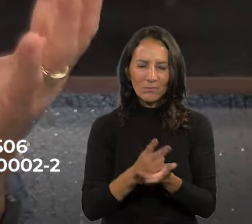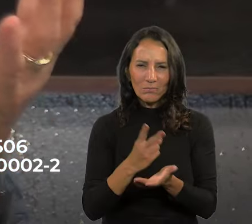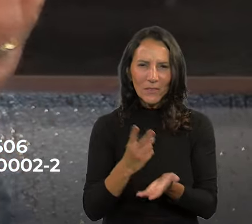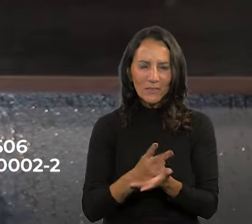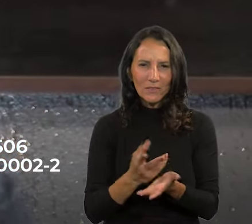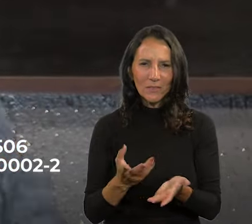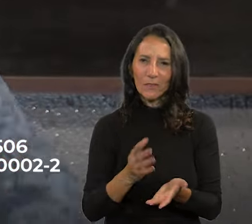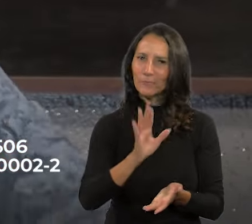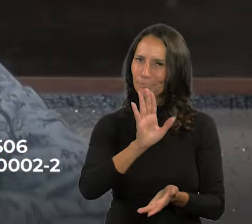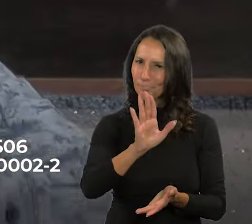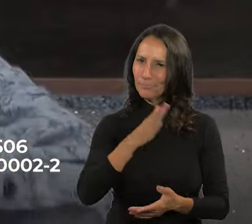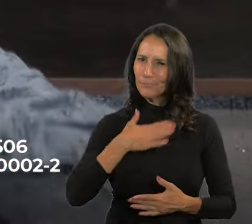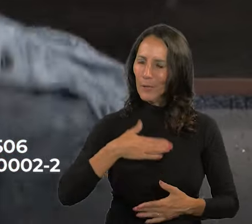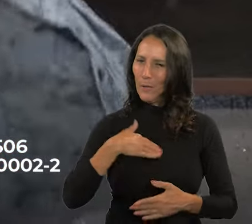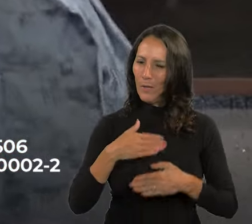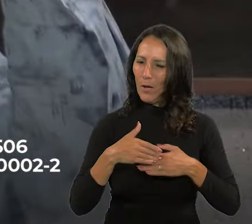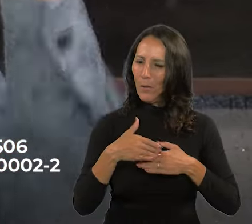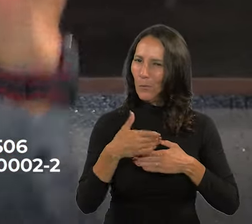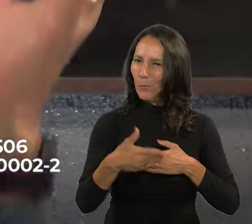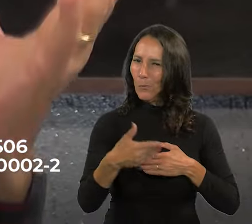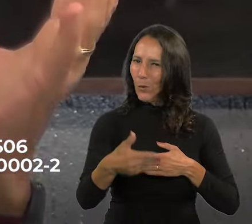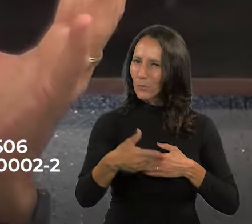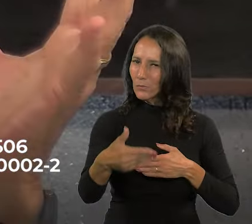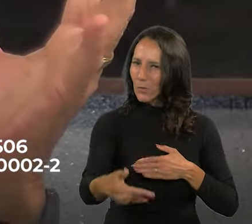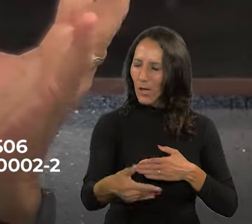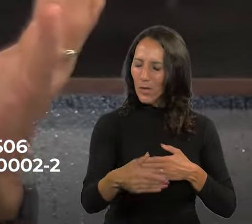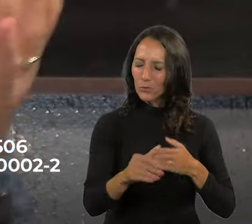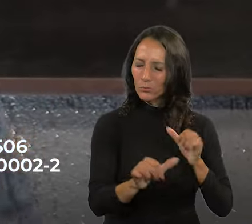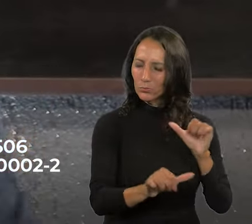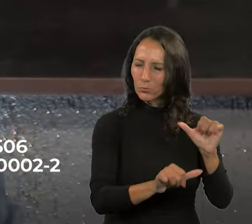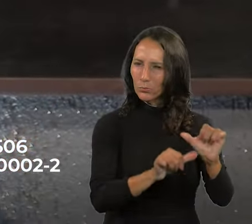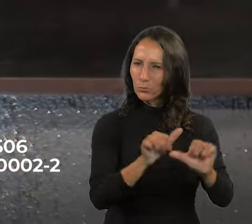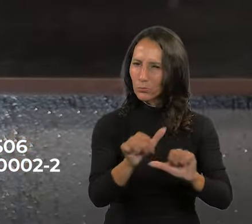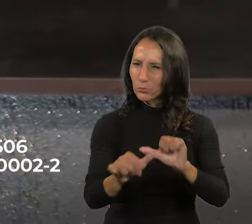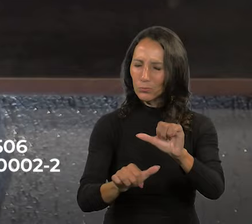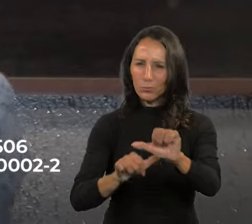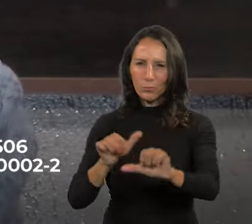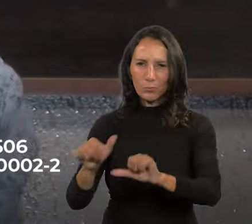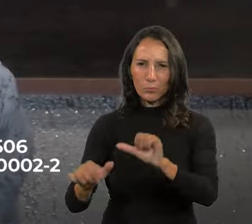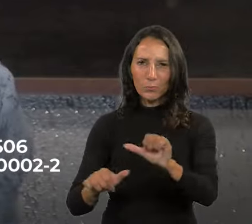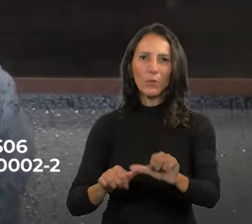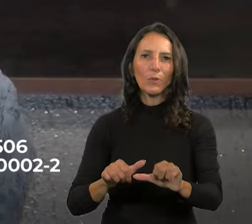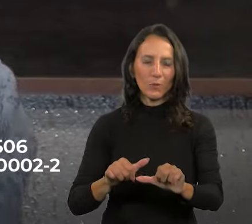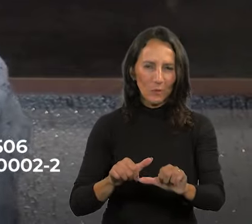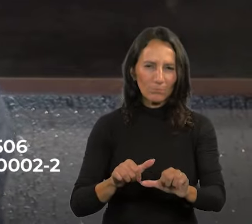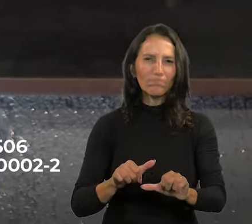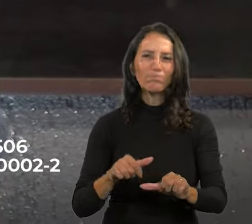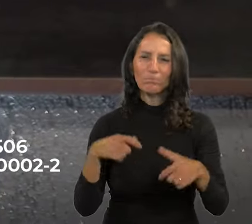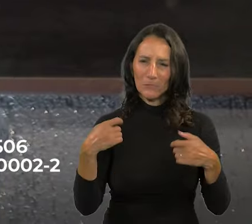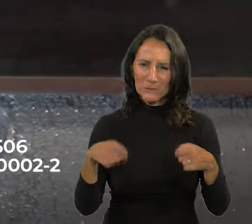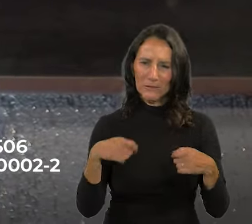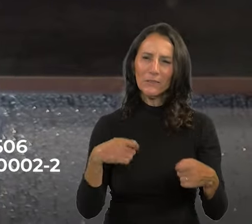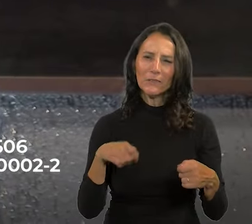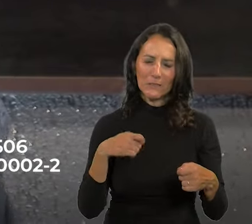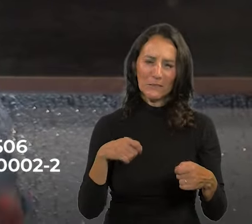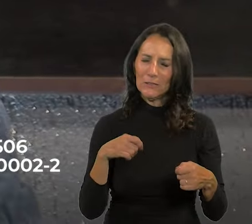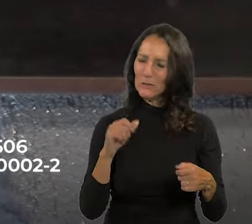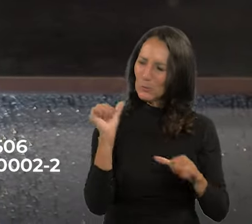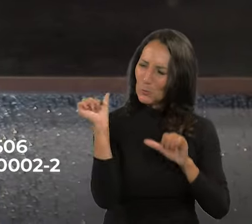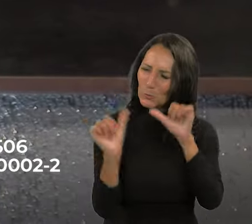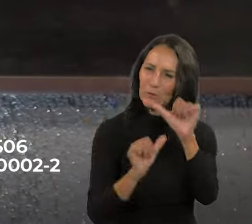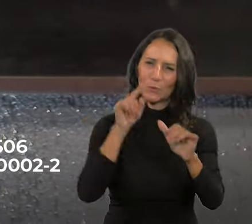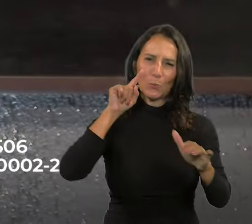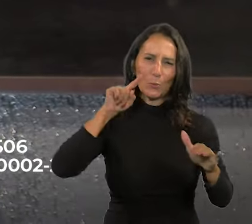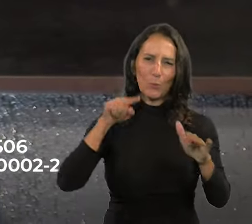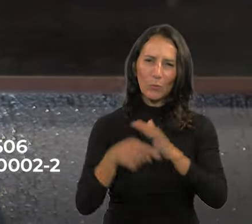vida. Não houve uma explosão espiritual. É preciso haver uma mudança radical. Aquele